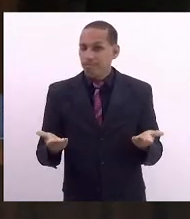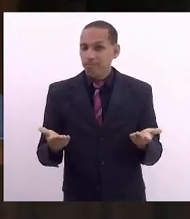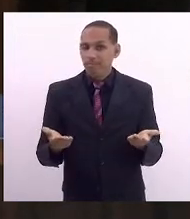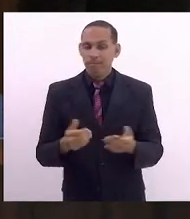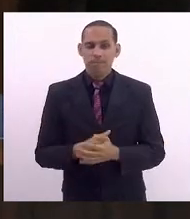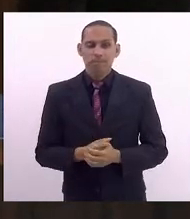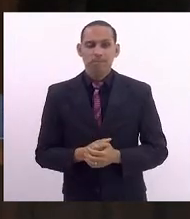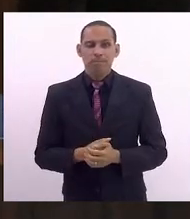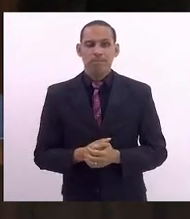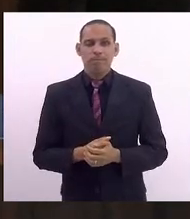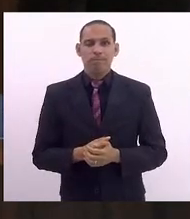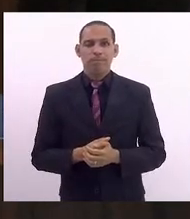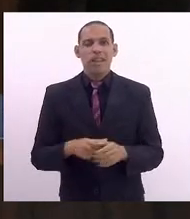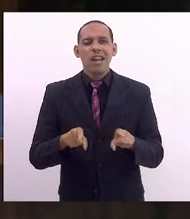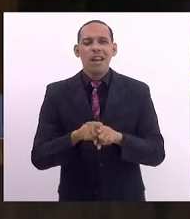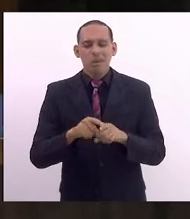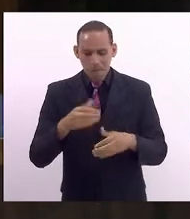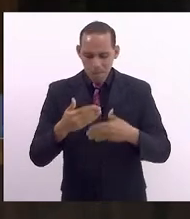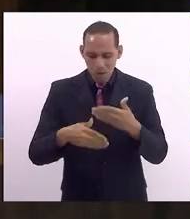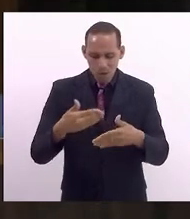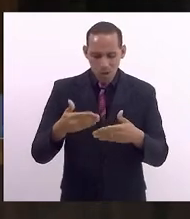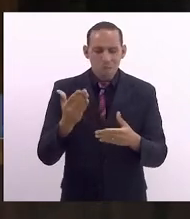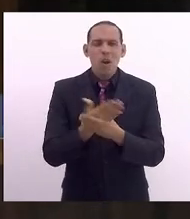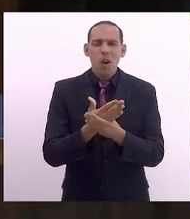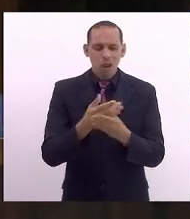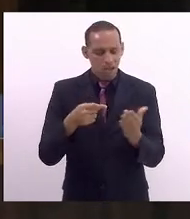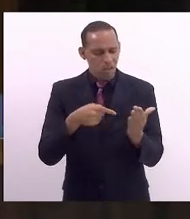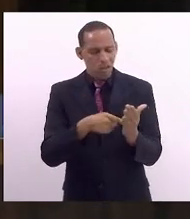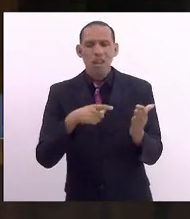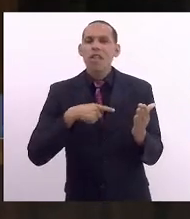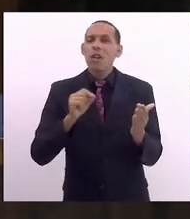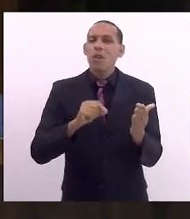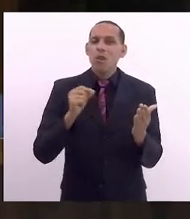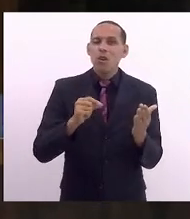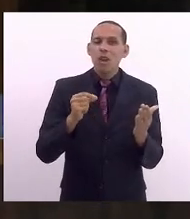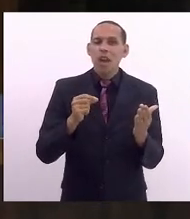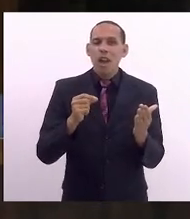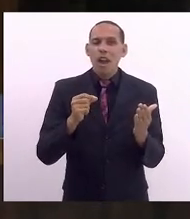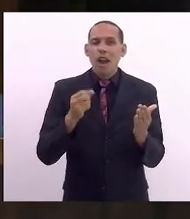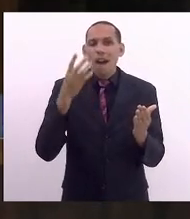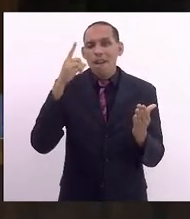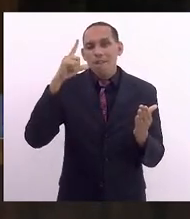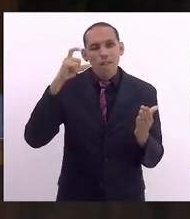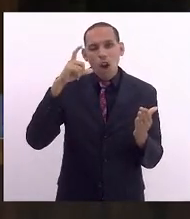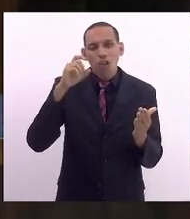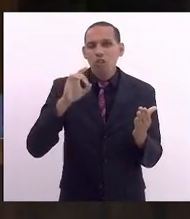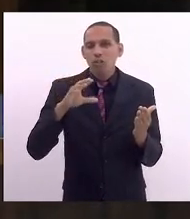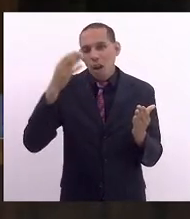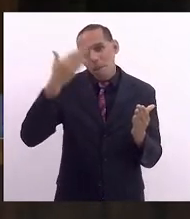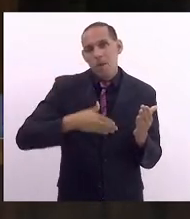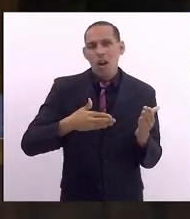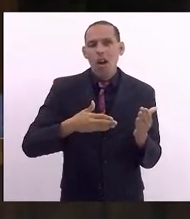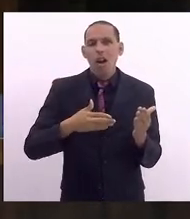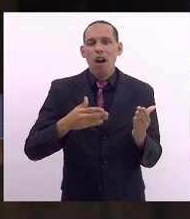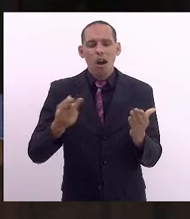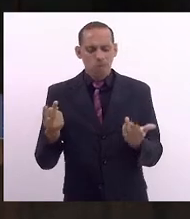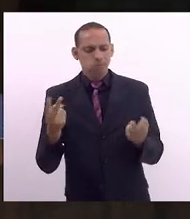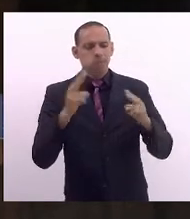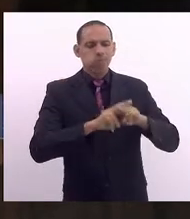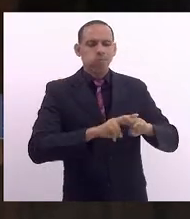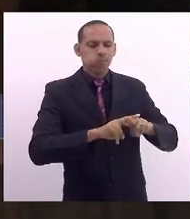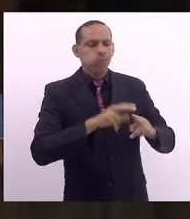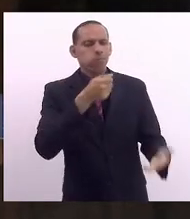inquéritos que contêm apenas a prova do reconhecimento fotográfico como forma de condenação desses jovens,